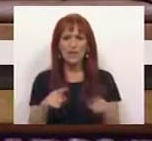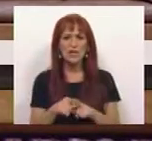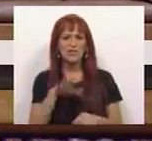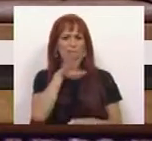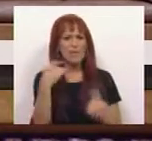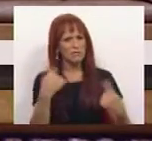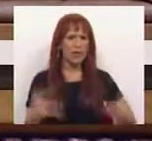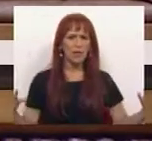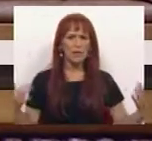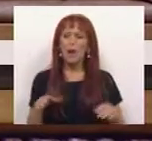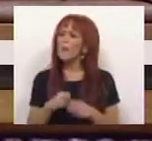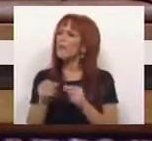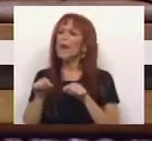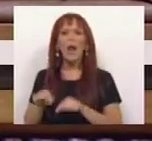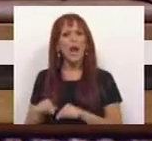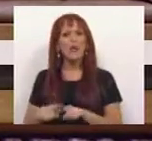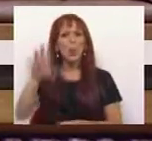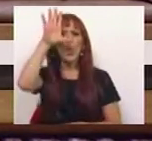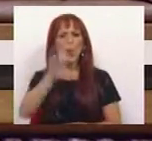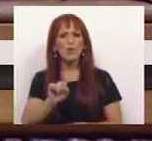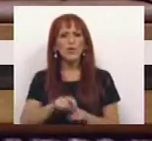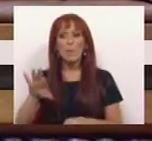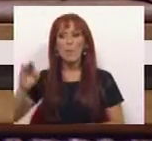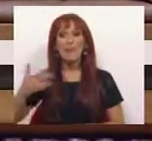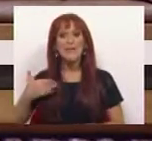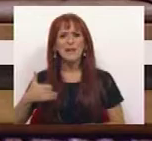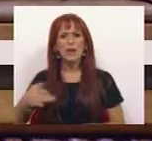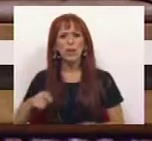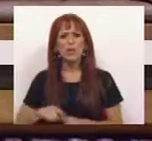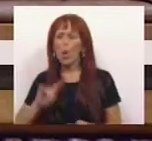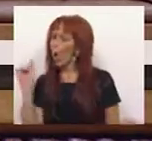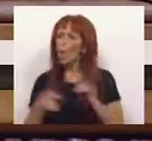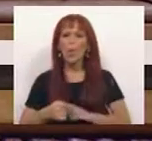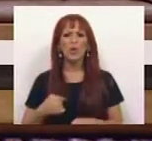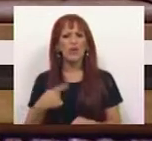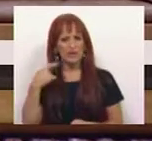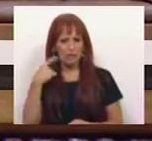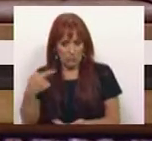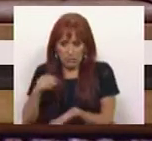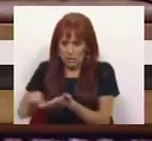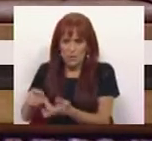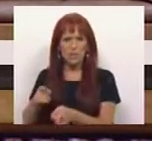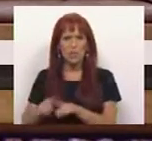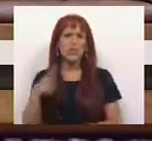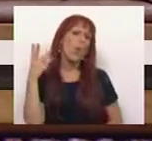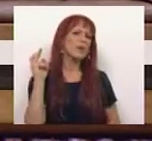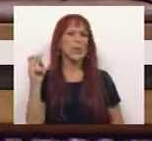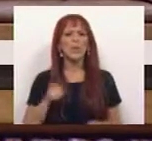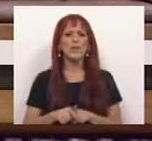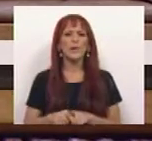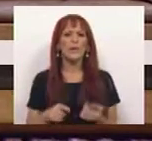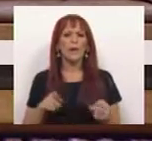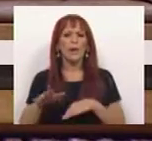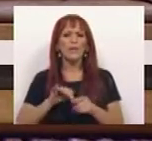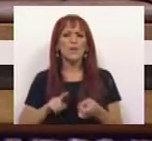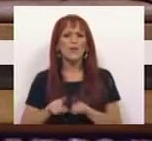das famílias. Nesta matéria, o governo PSD-CDS, ao contrário do que estava estabelecido, passou 4 anos sem